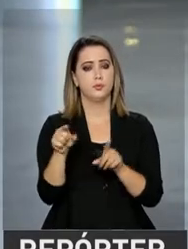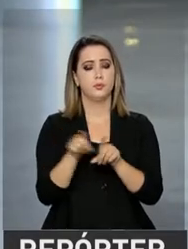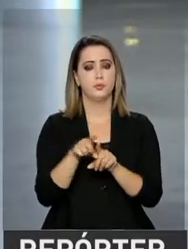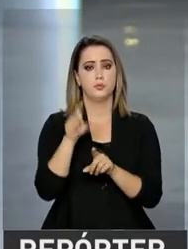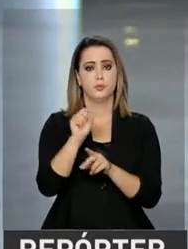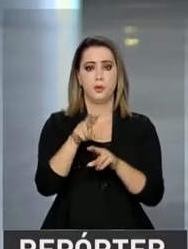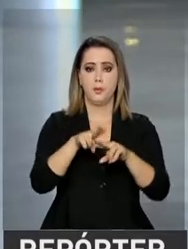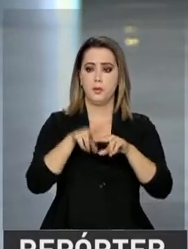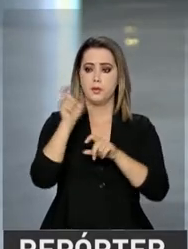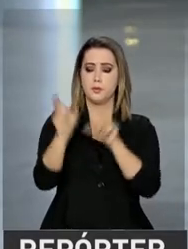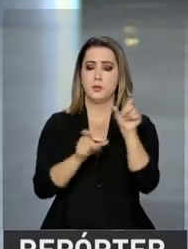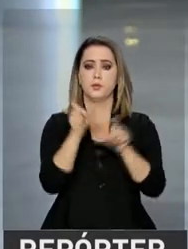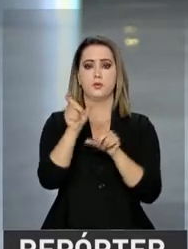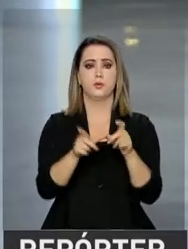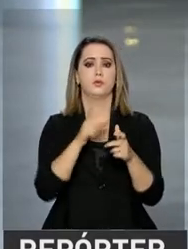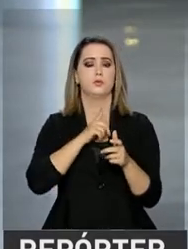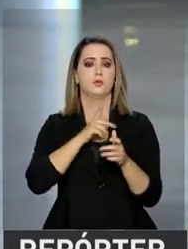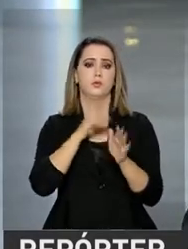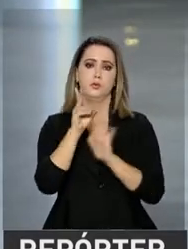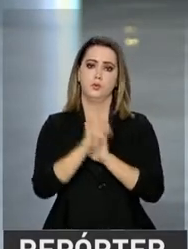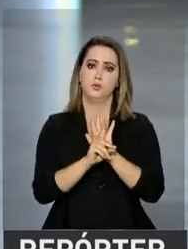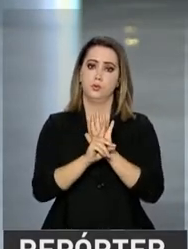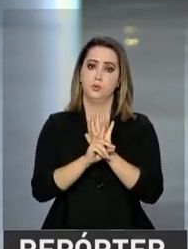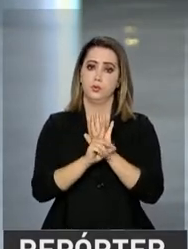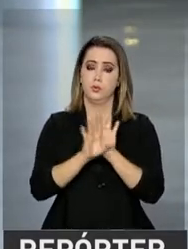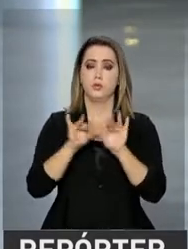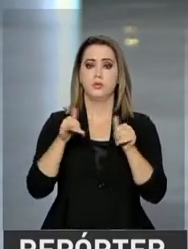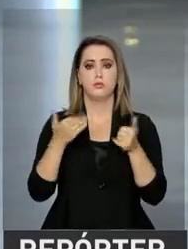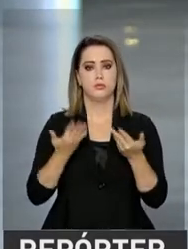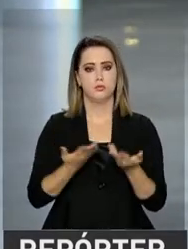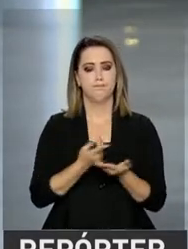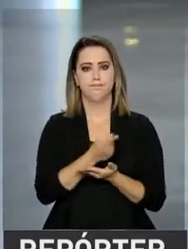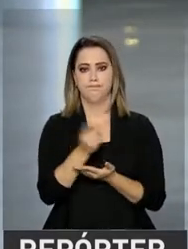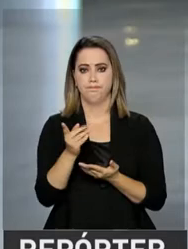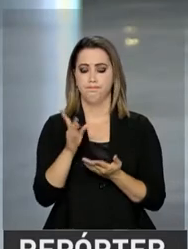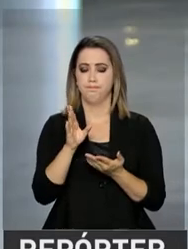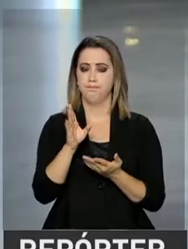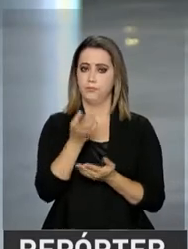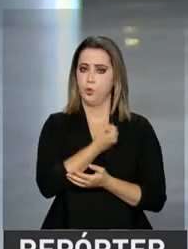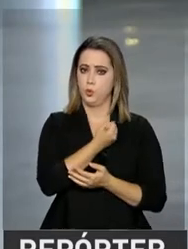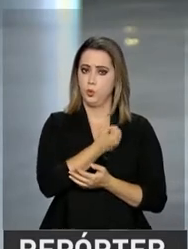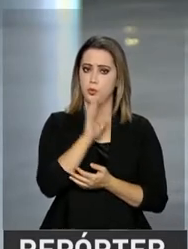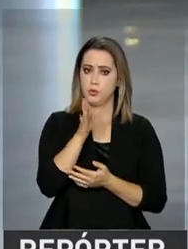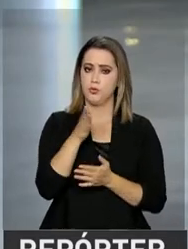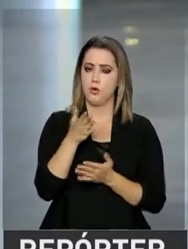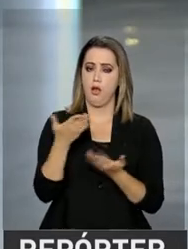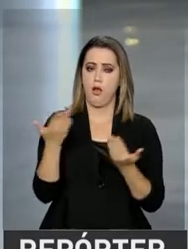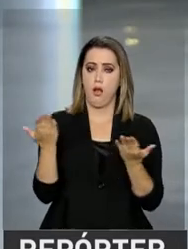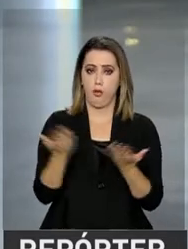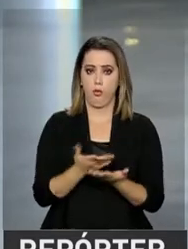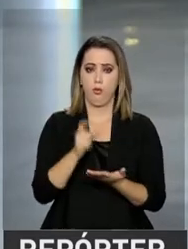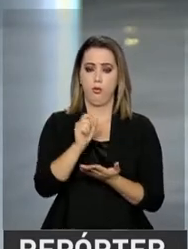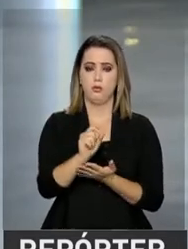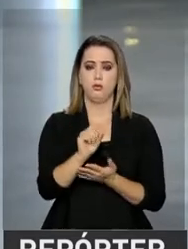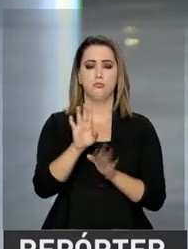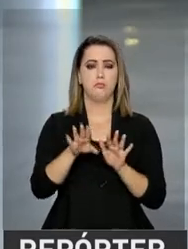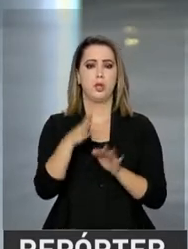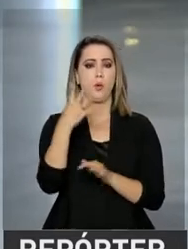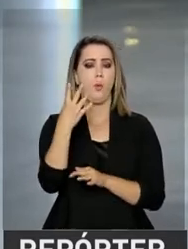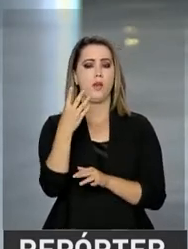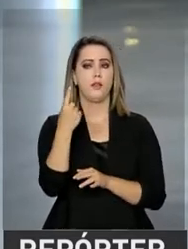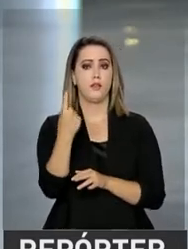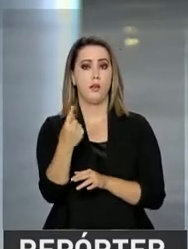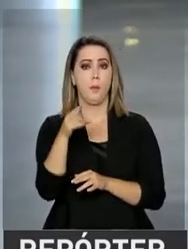pelos trabalhadores que têm direito então de acordo com o dado mais recente foram aproximadamente 41